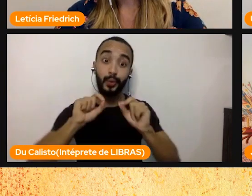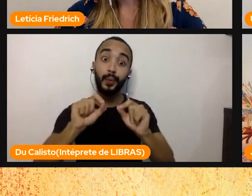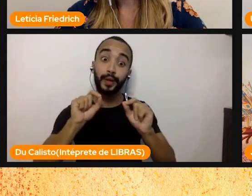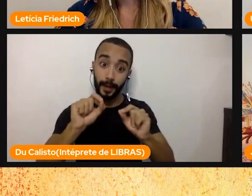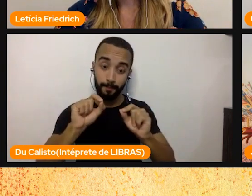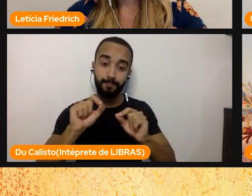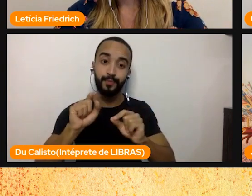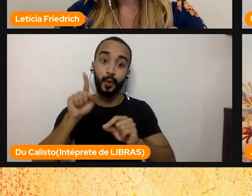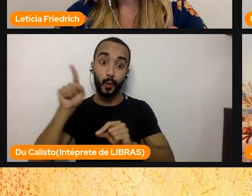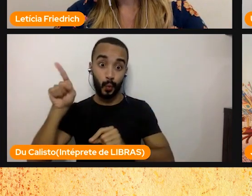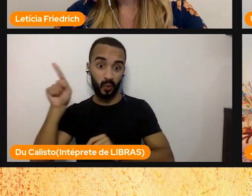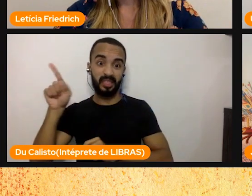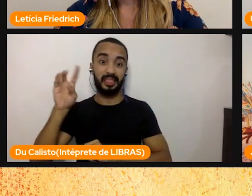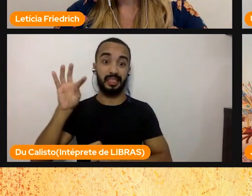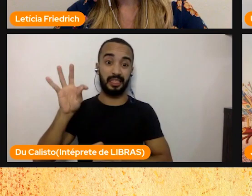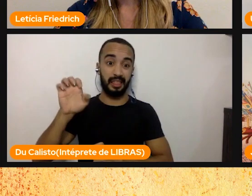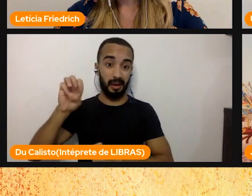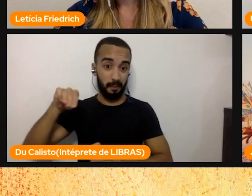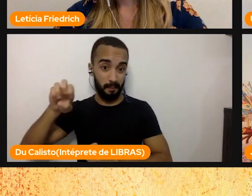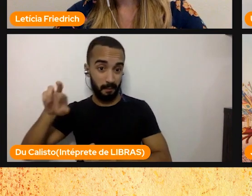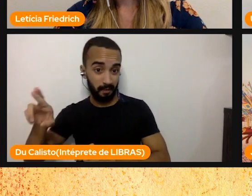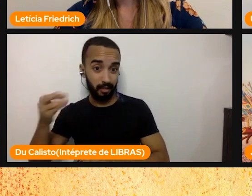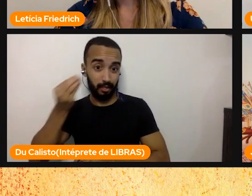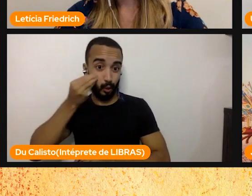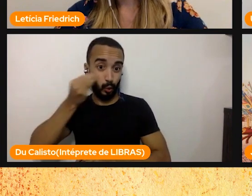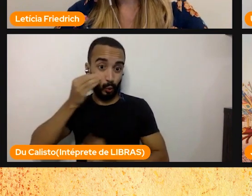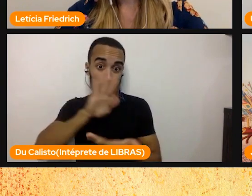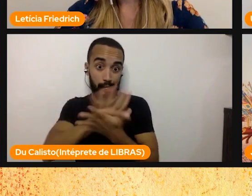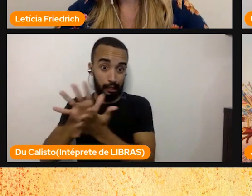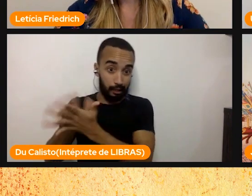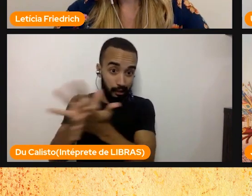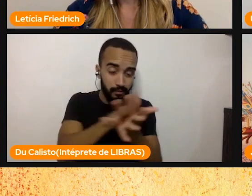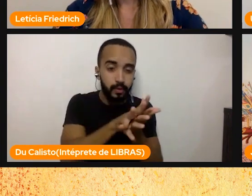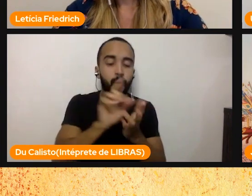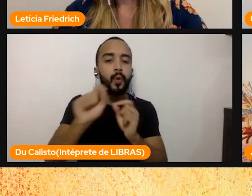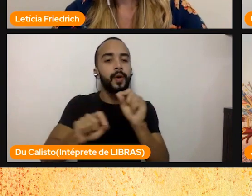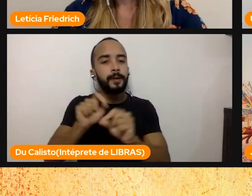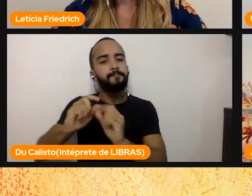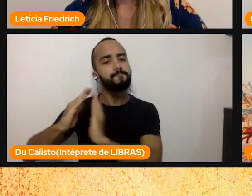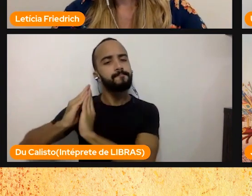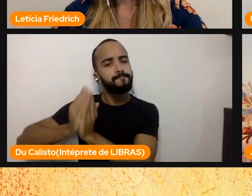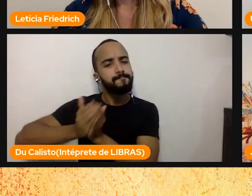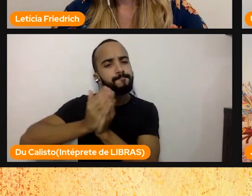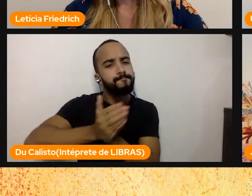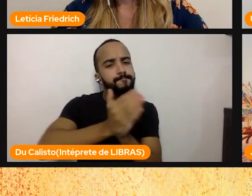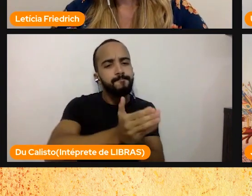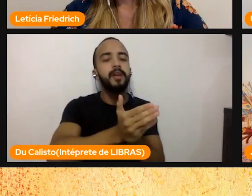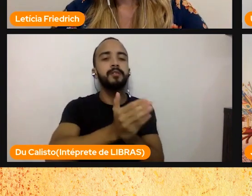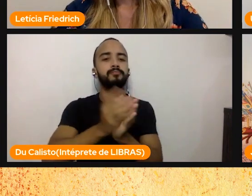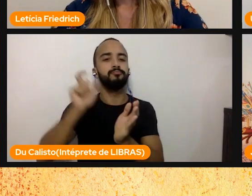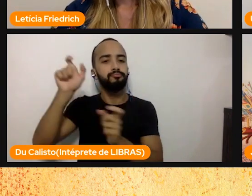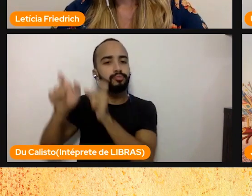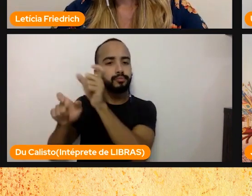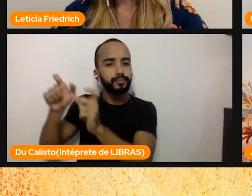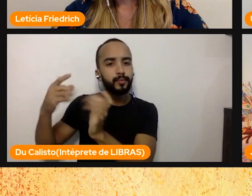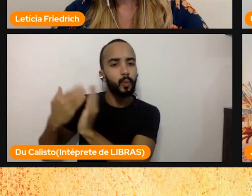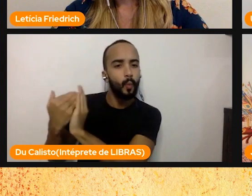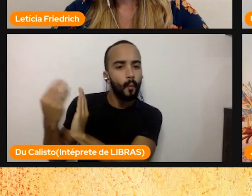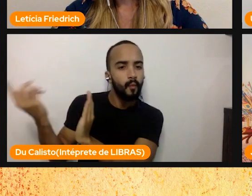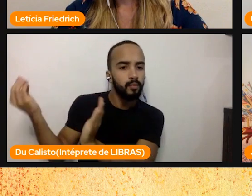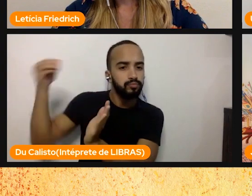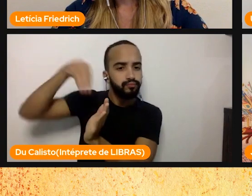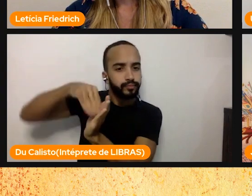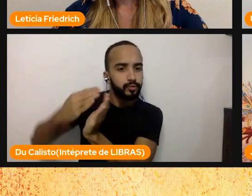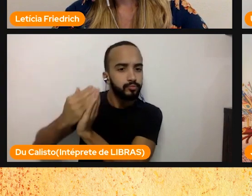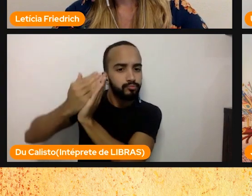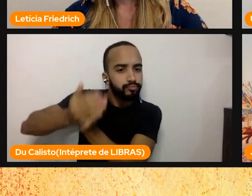aí eles foram para lá, guiados pelas estrelas, sem nenhuma estrutura para fazer isso, dessa